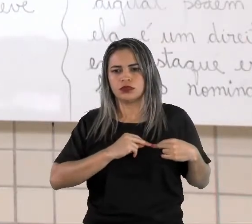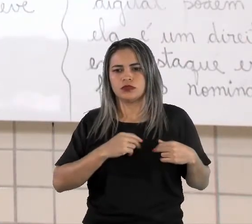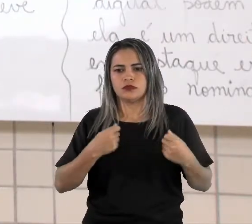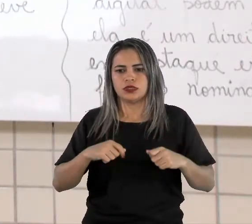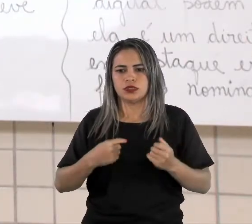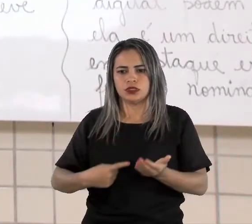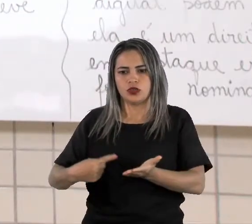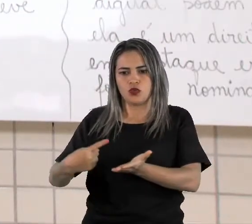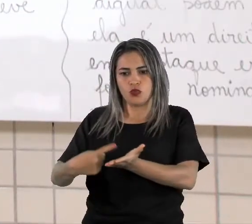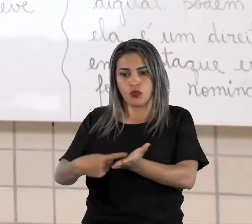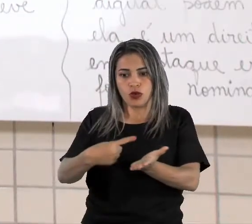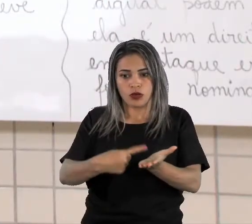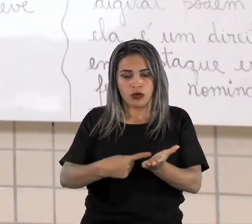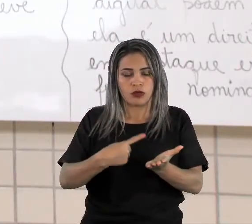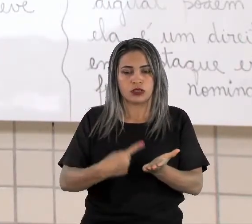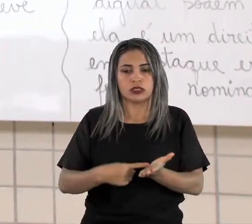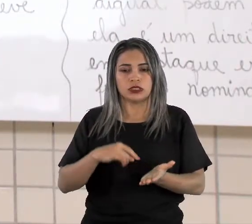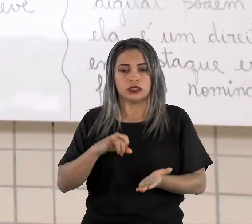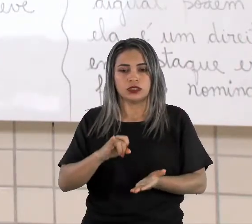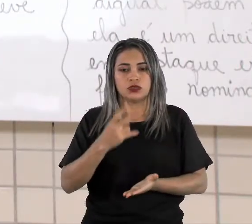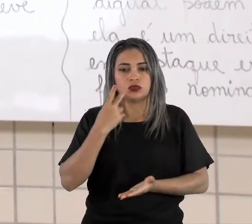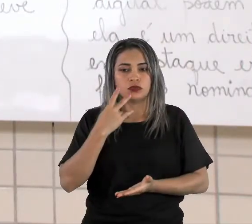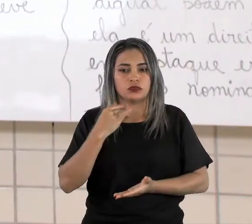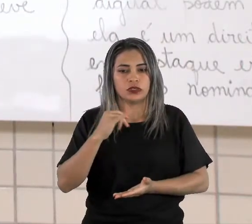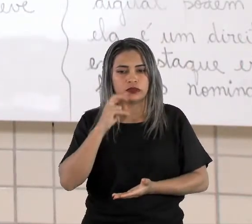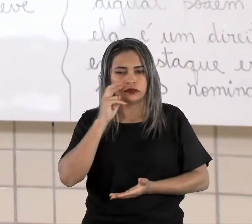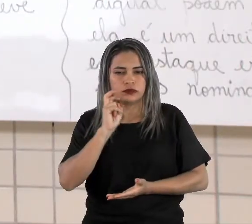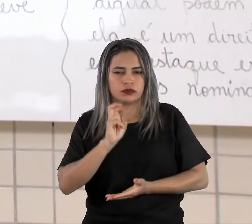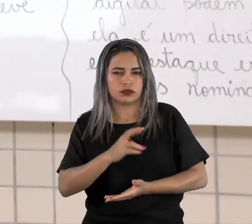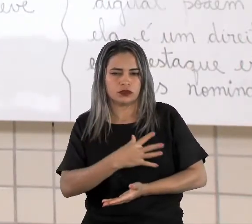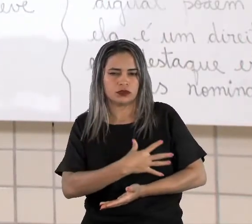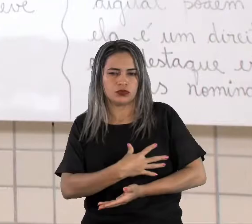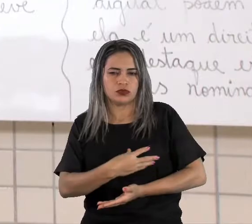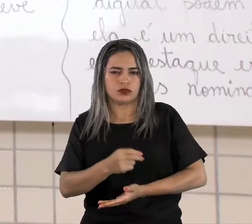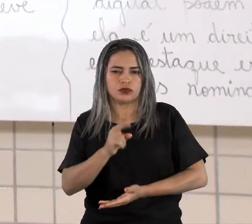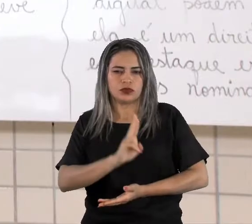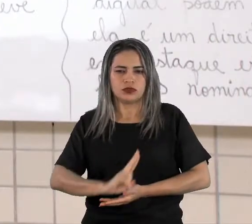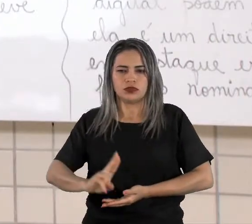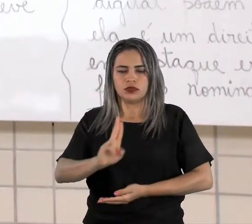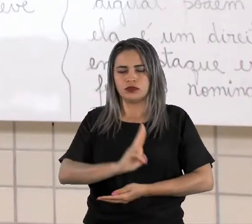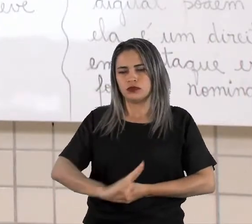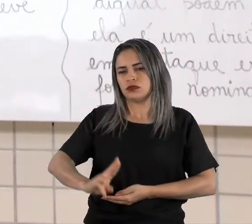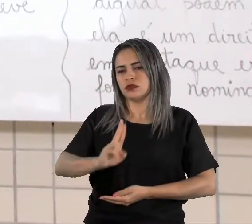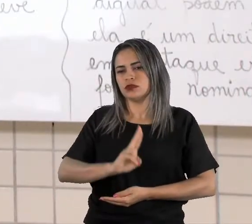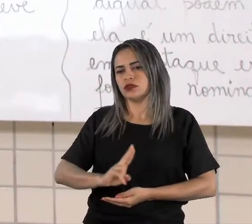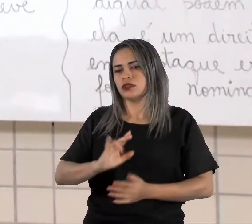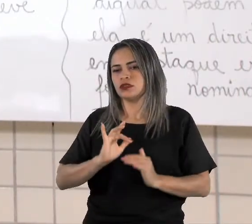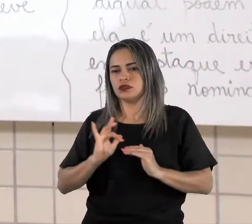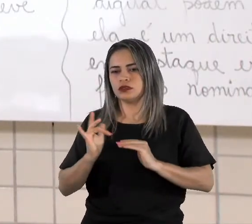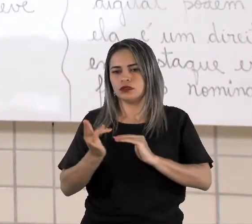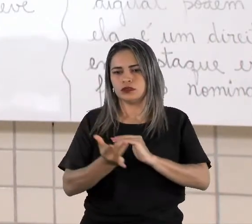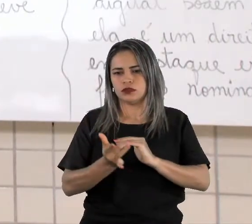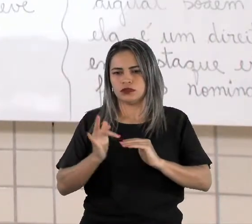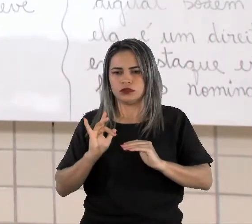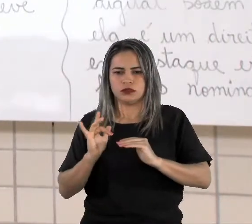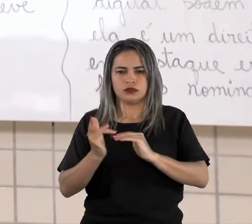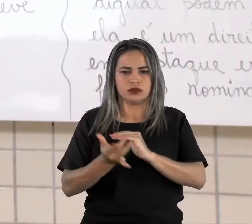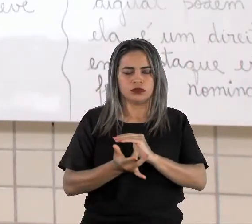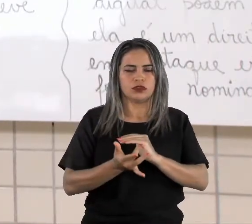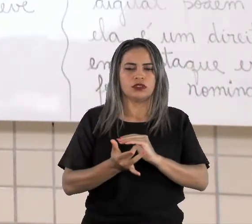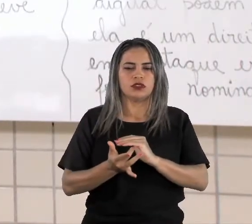acordo. Se os pais verem, né, que os seus filhos estão utilizando as redes sociais de